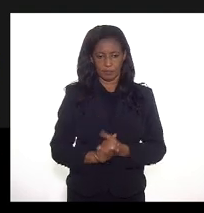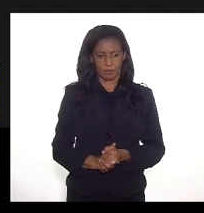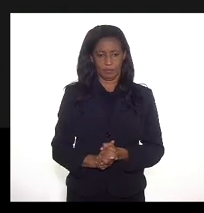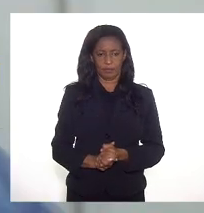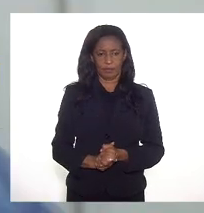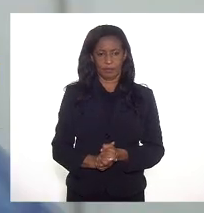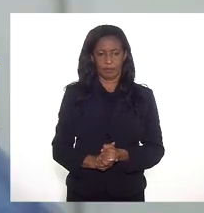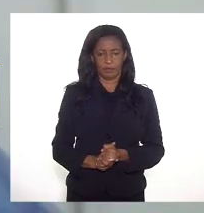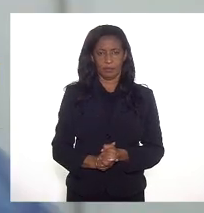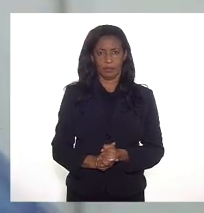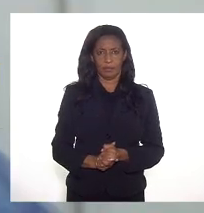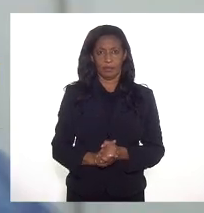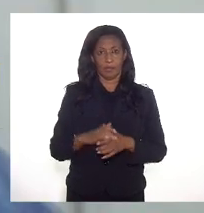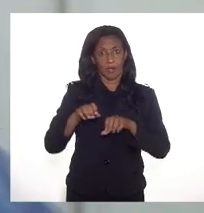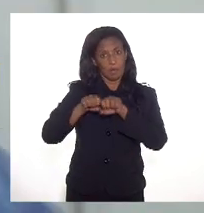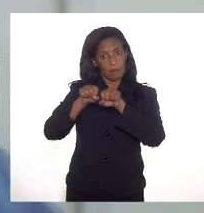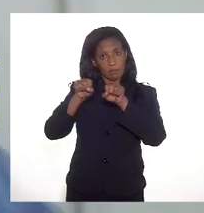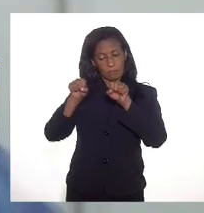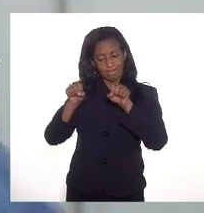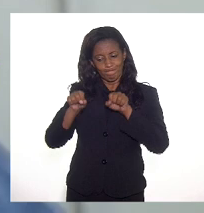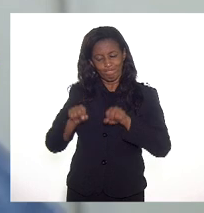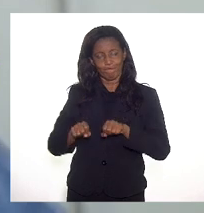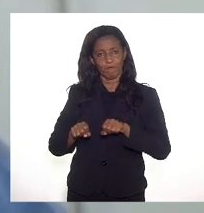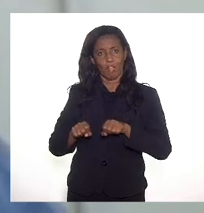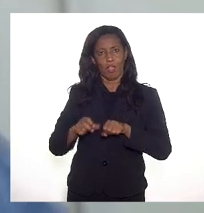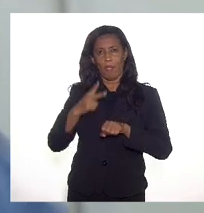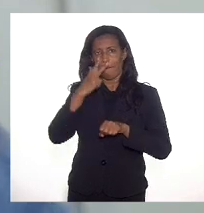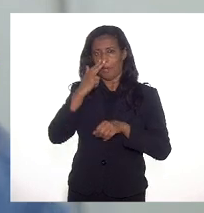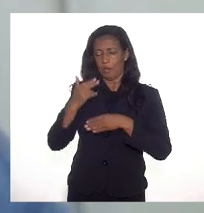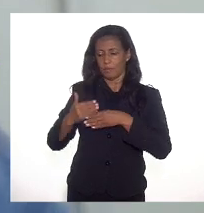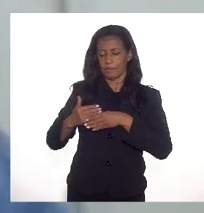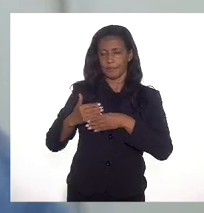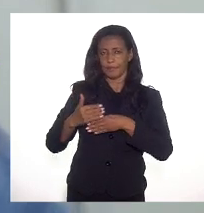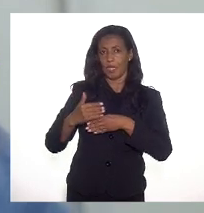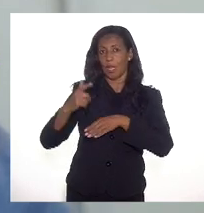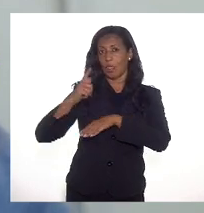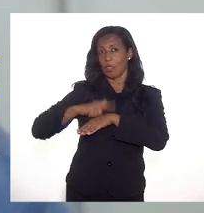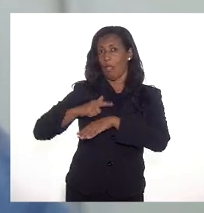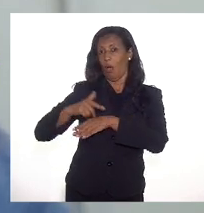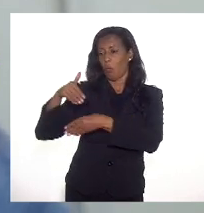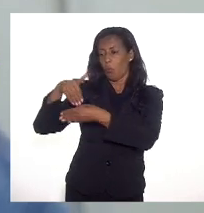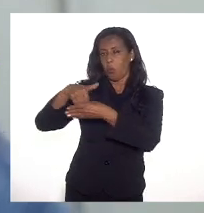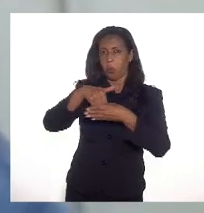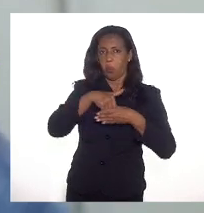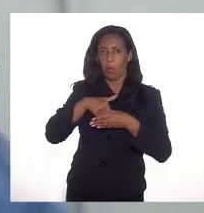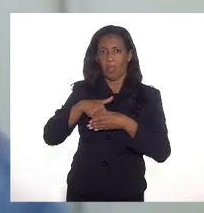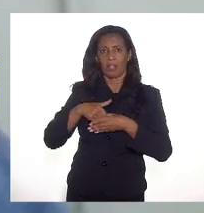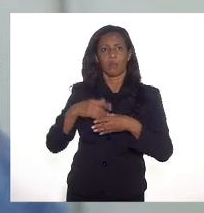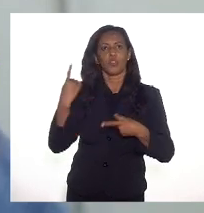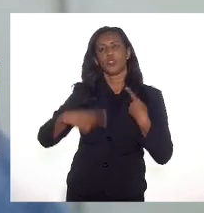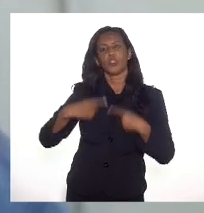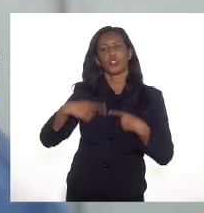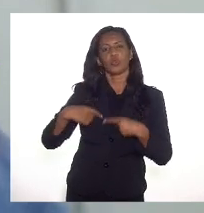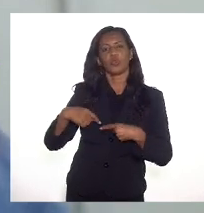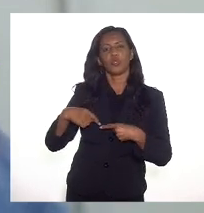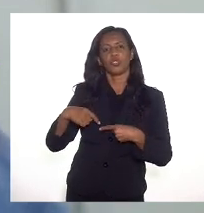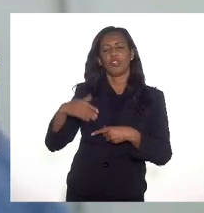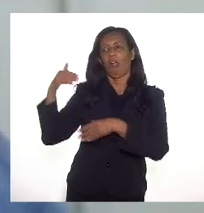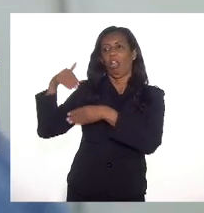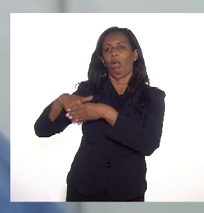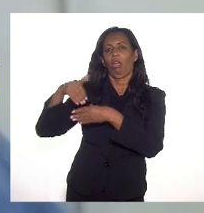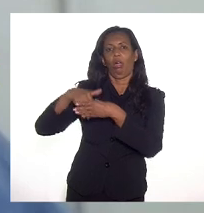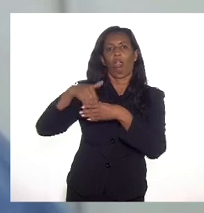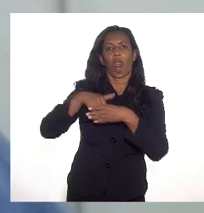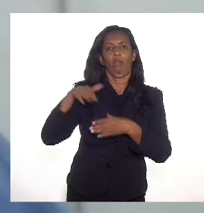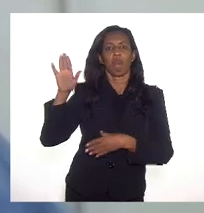se estruturam nos períodos eleitorais para discutir eleição e não o futuro